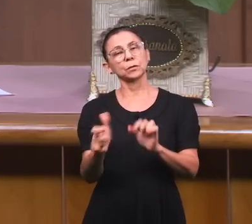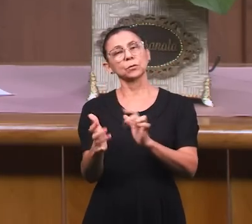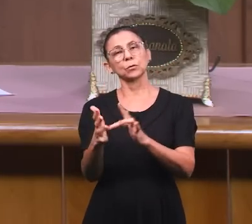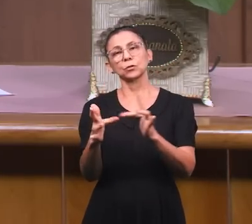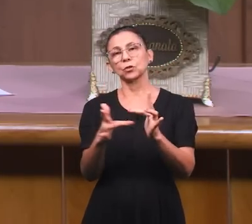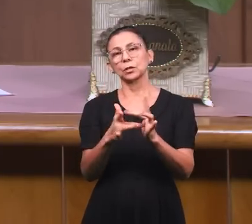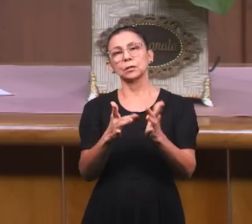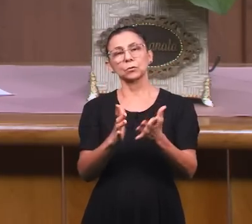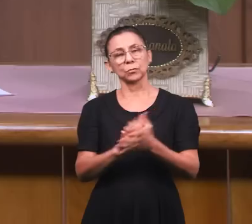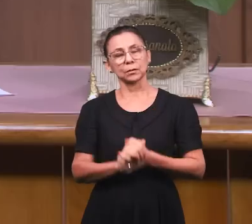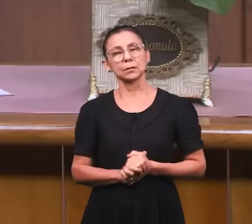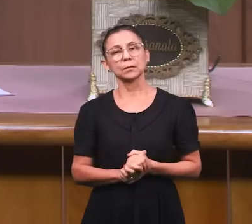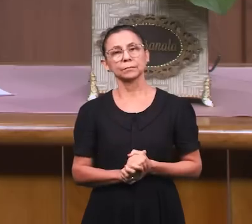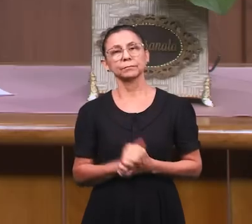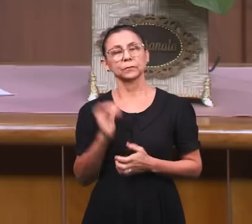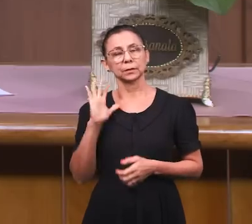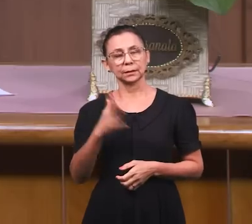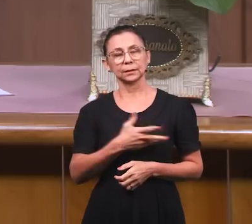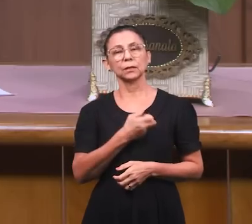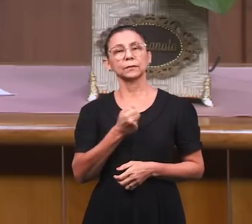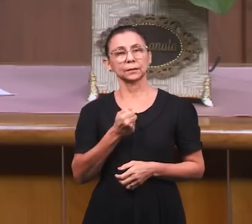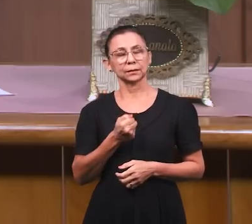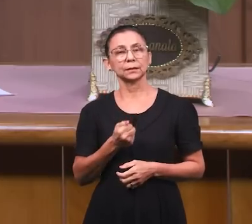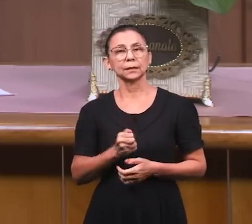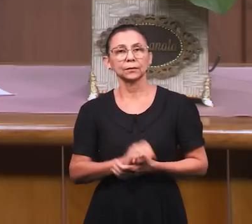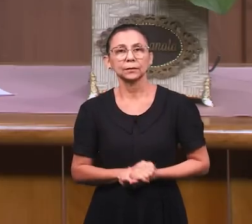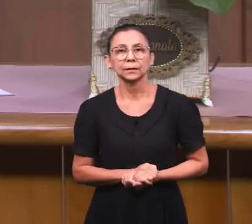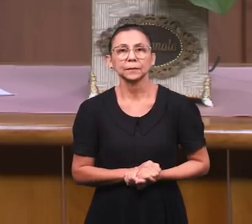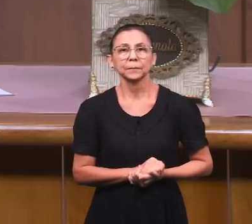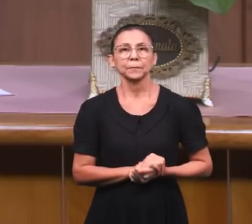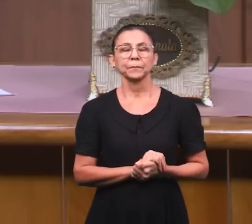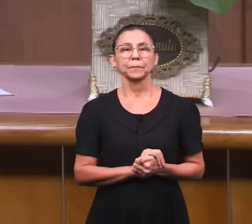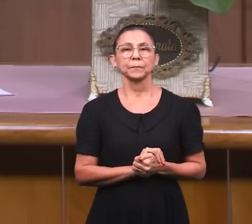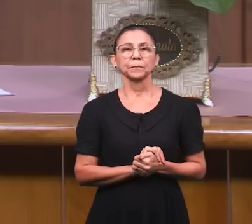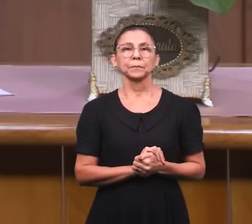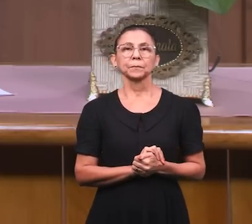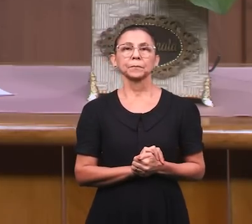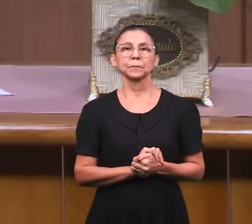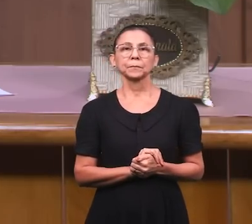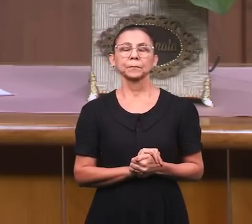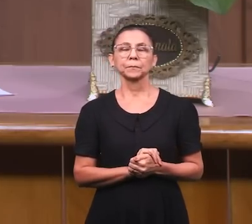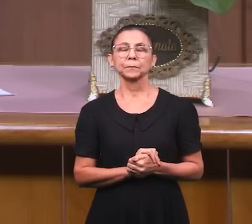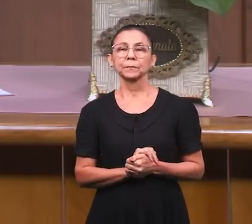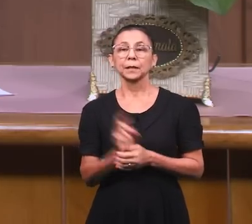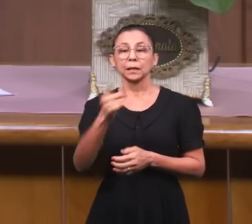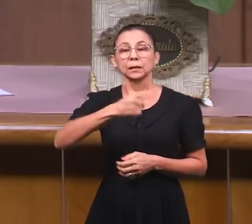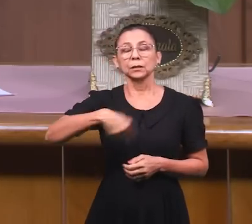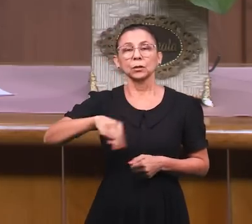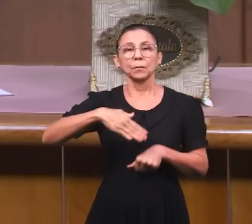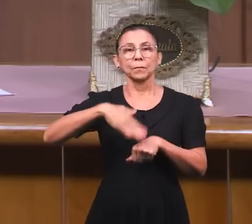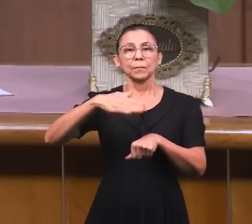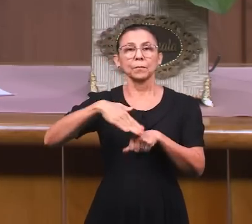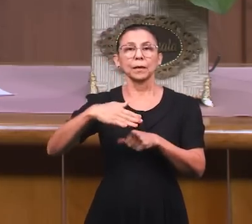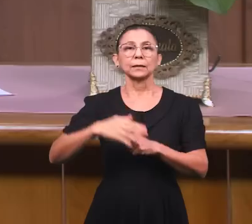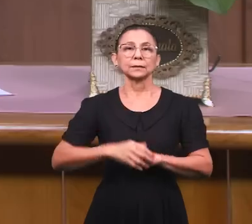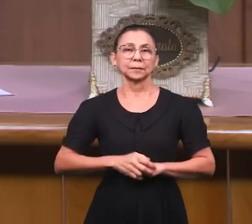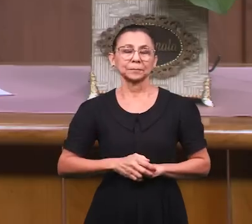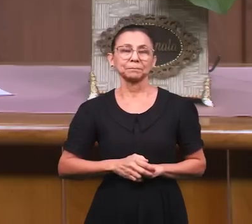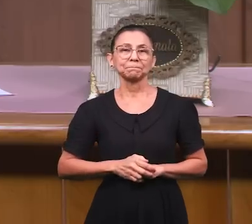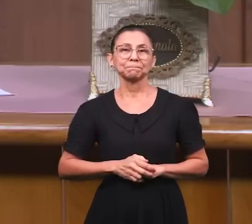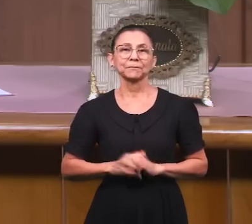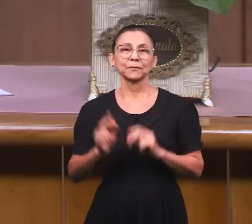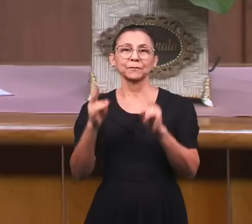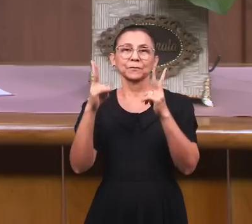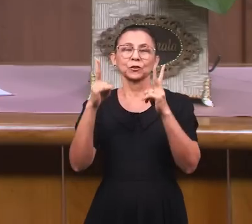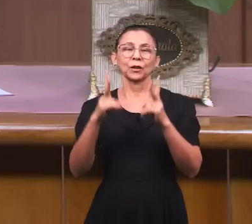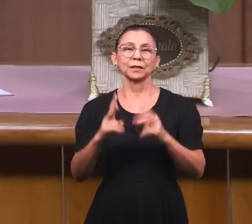E a graça fala do derramar do Espírito Santo, fala aquilo que ele fez por conta da sua ressurreição. E nós somos mais do que